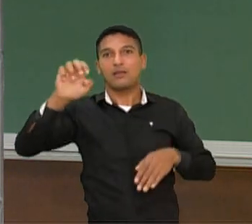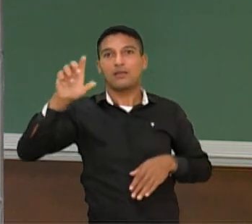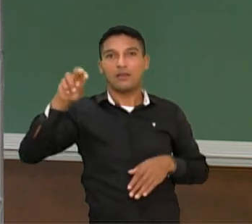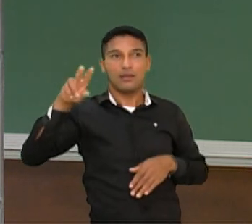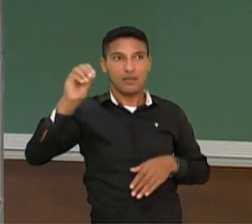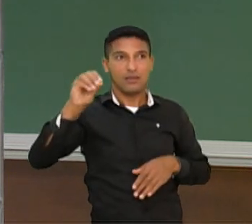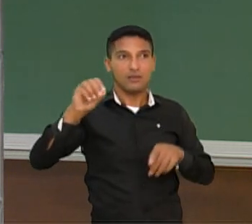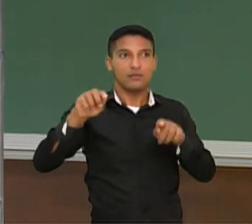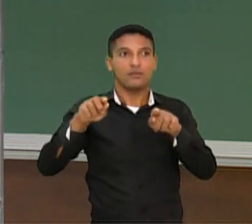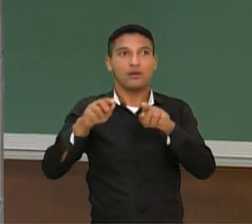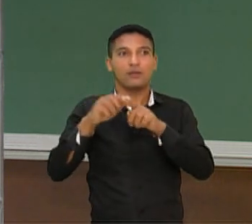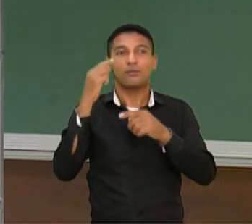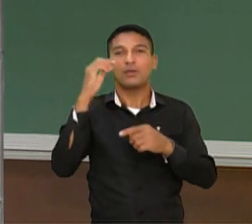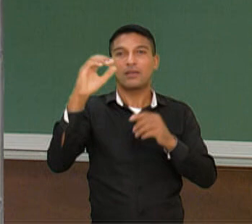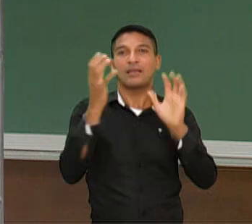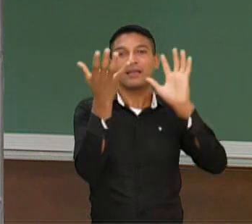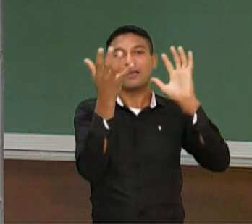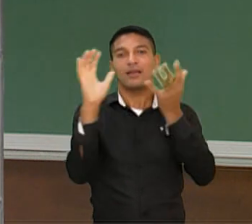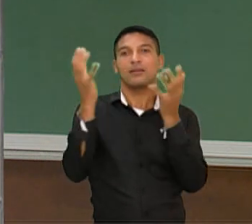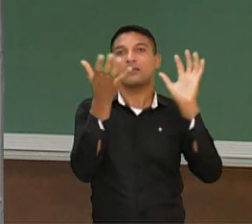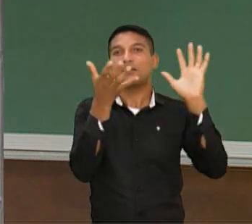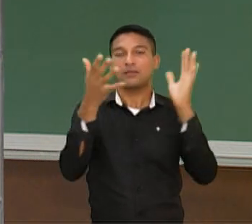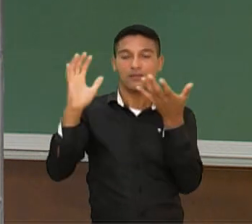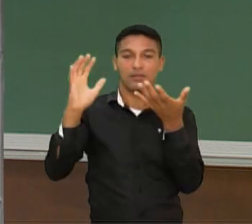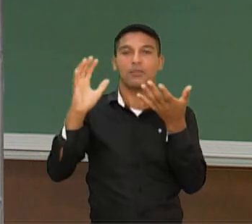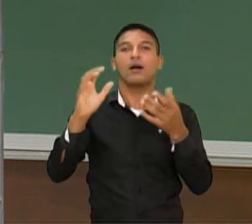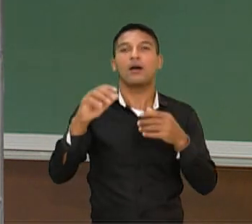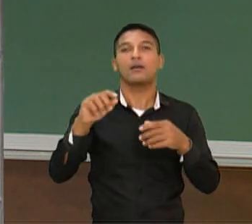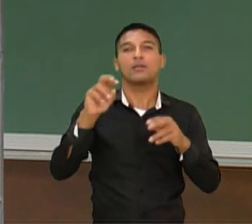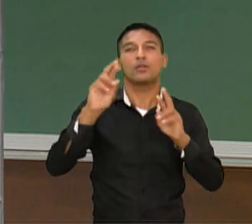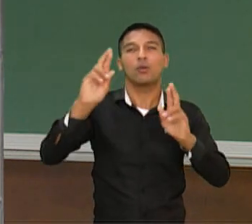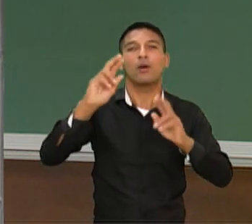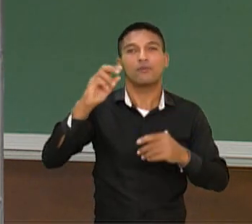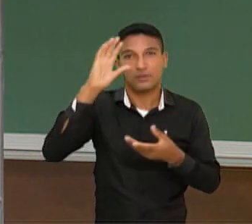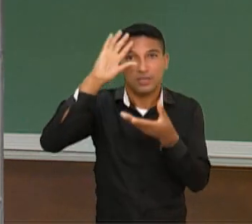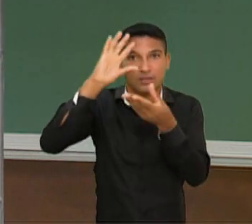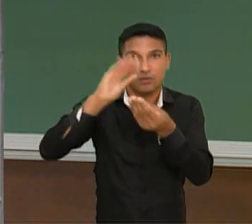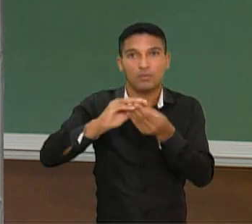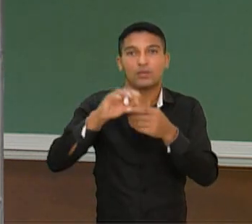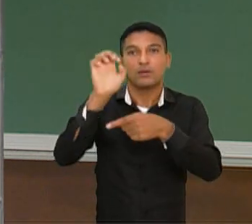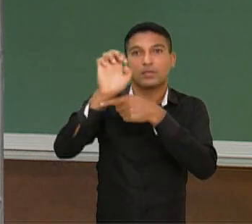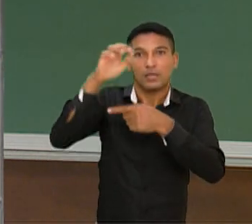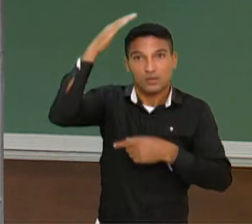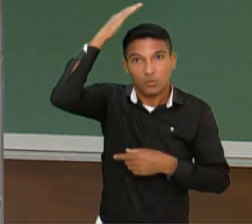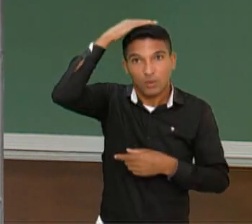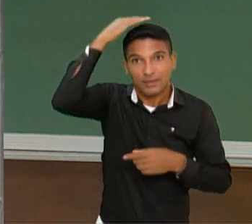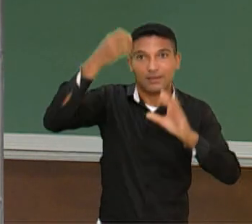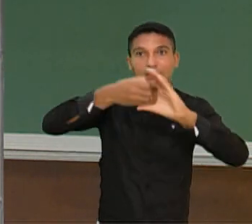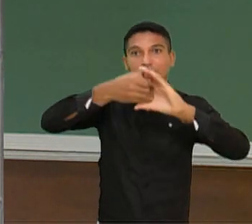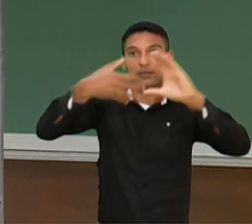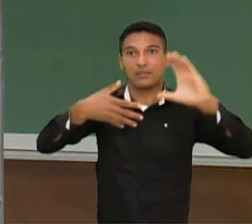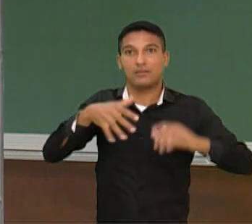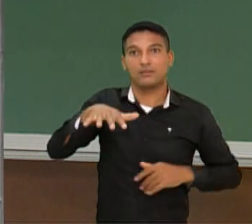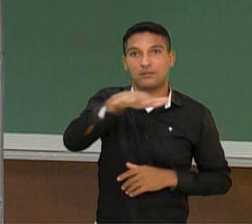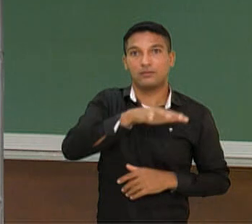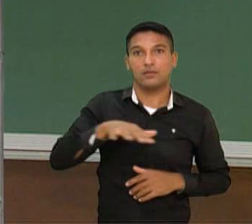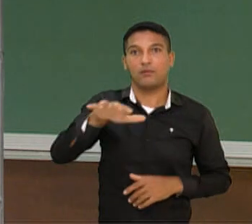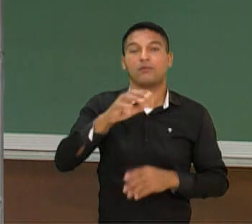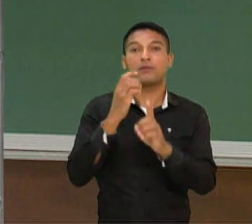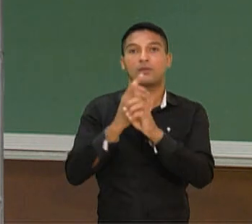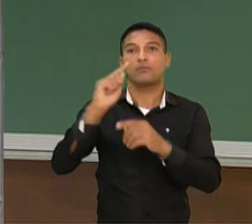consiga ter também uma noção geral do território que amamos e moramos. Até um próximo encontro, até mais, tchau!